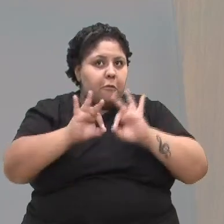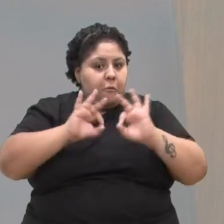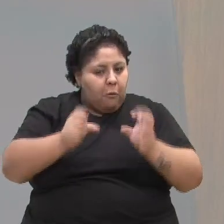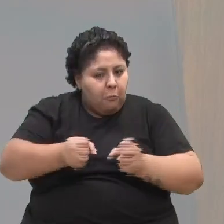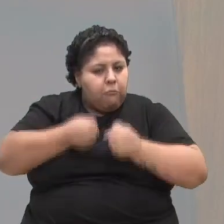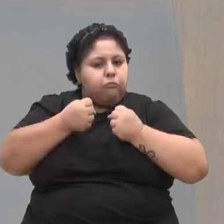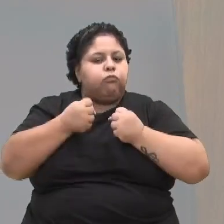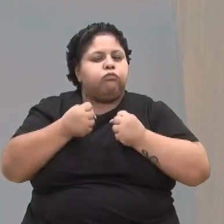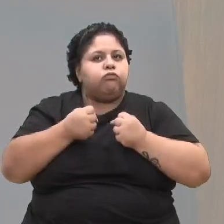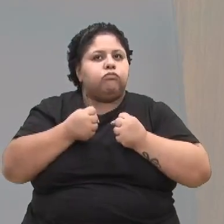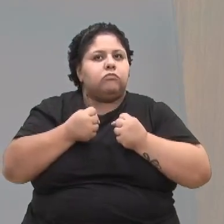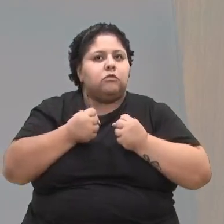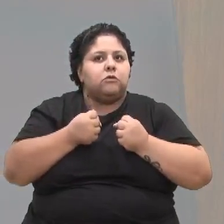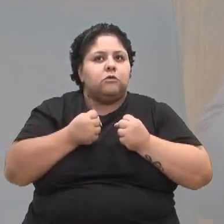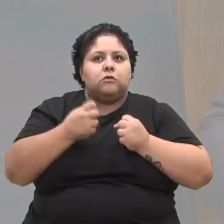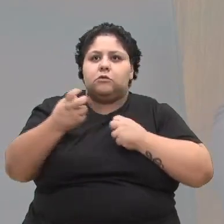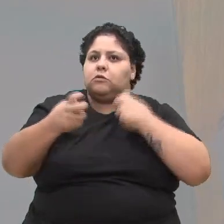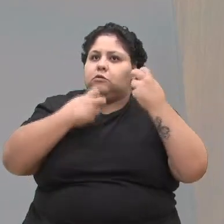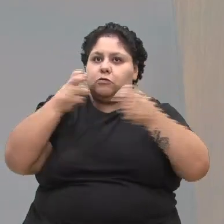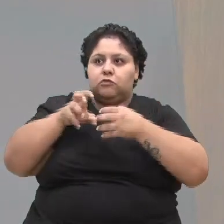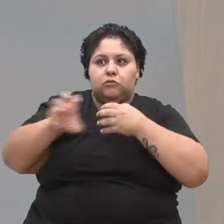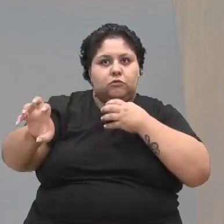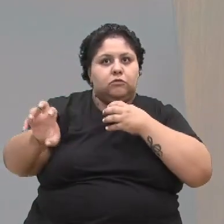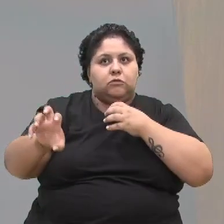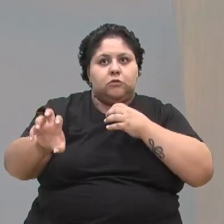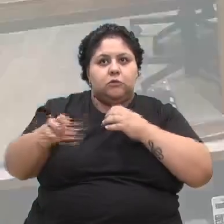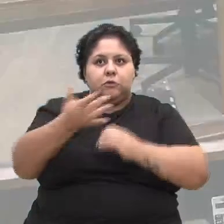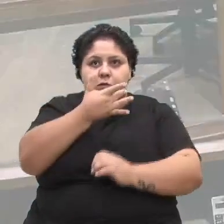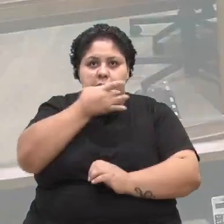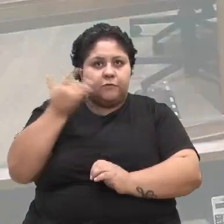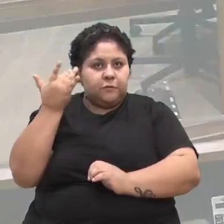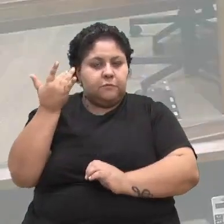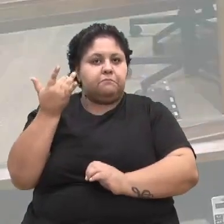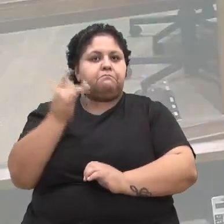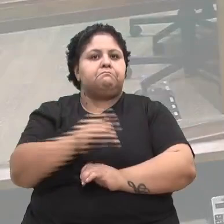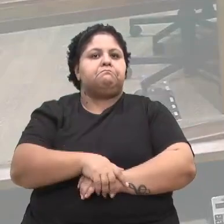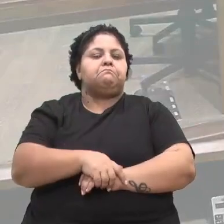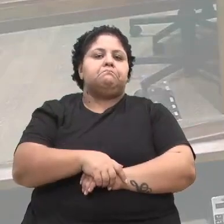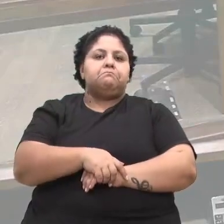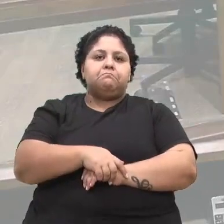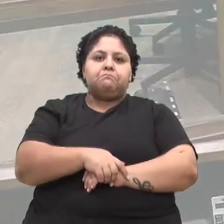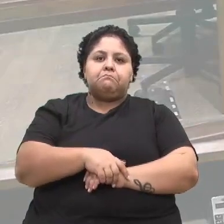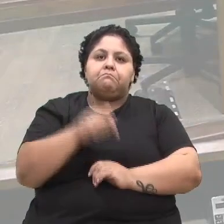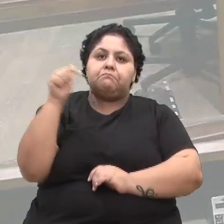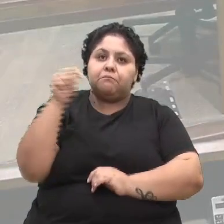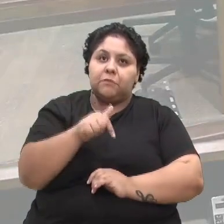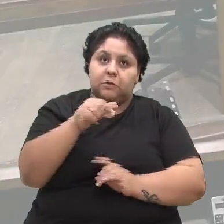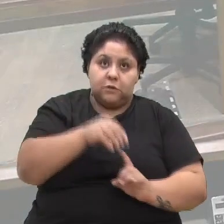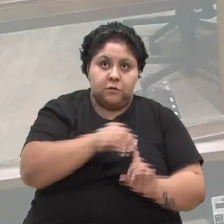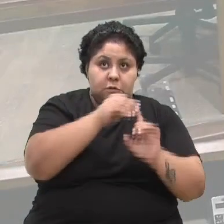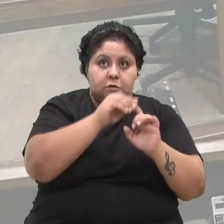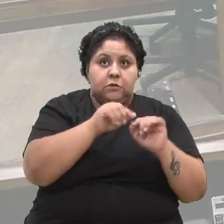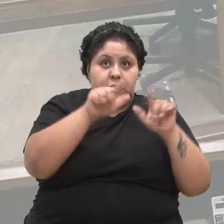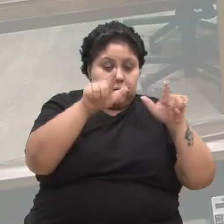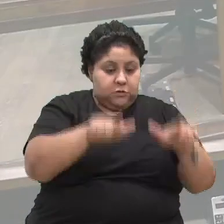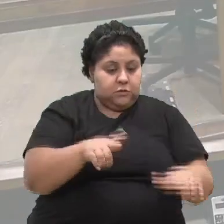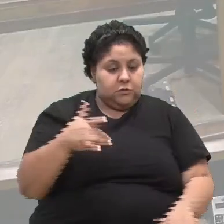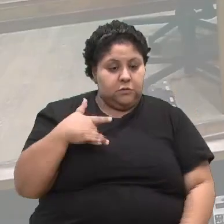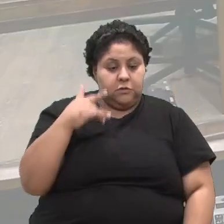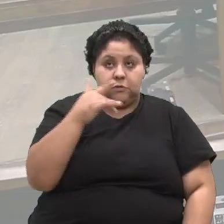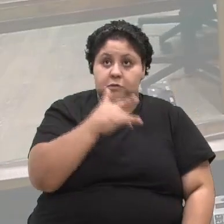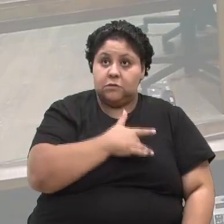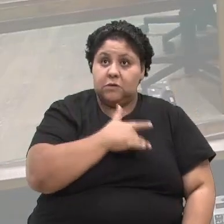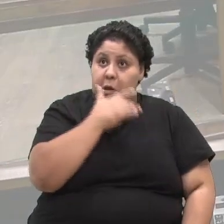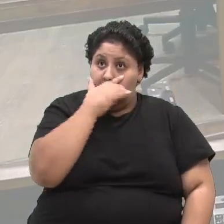competência, discurso da oposição vai ficar cada vez mais fácil. Porque essa questão da prioridade na área da saúde, dos remédios e tal,